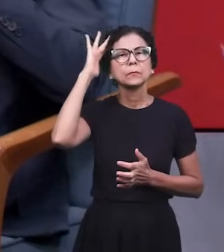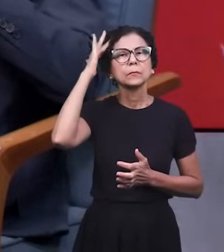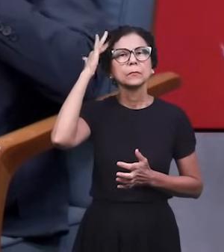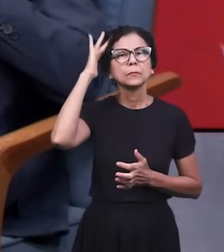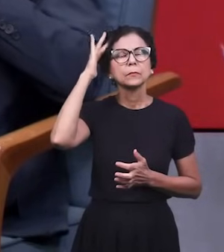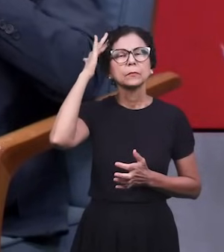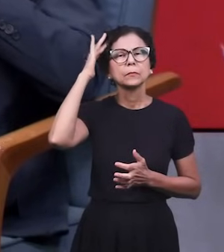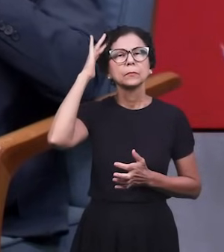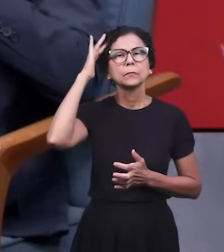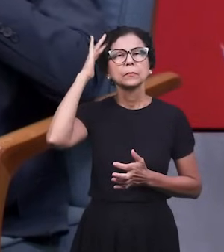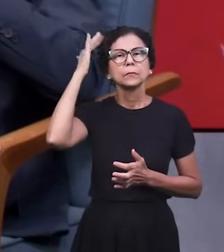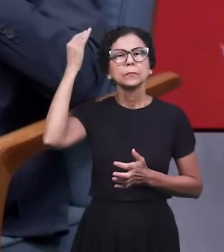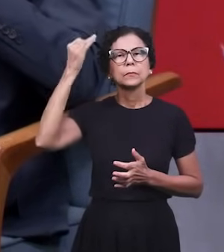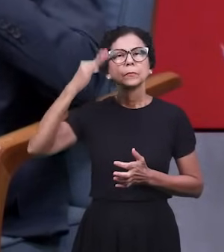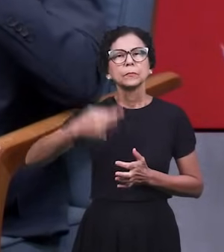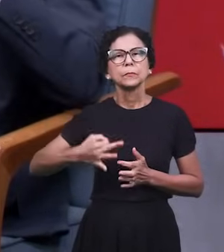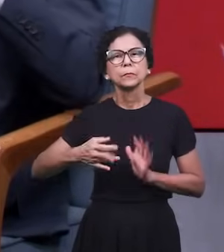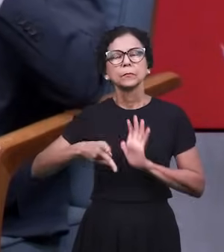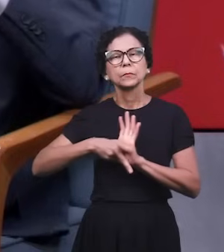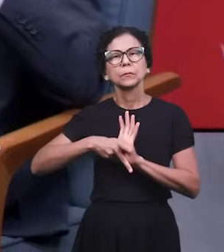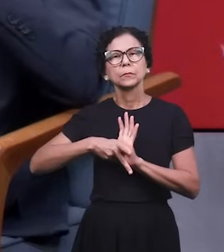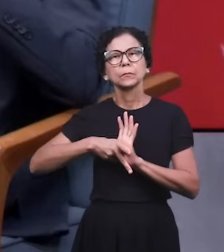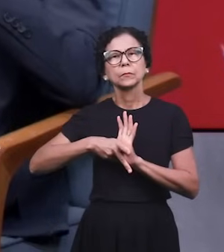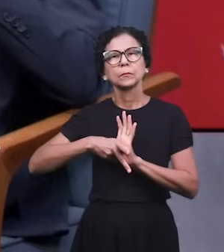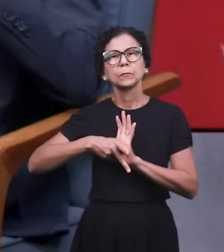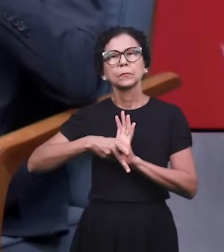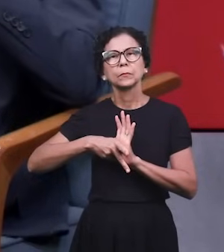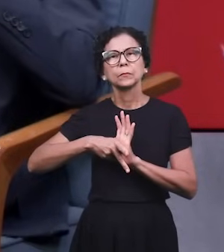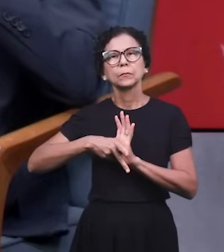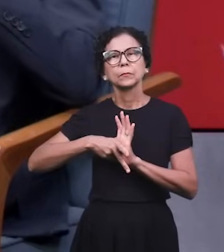discernimento de espíritos.